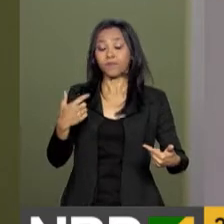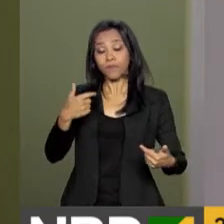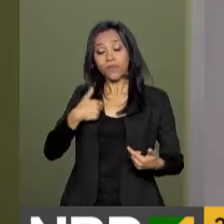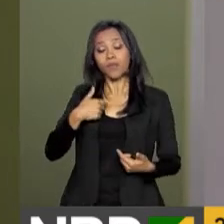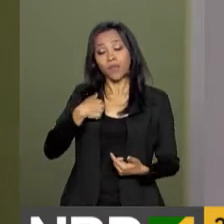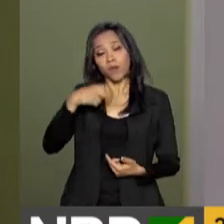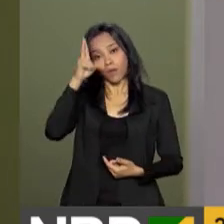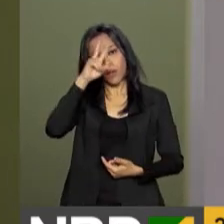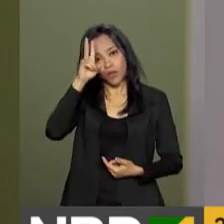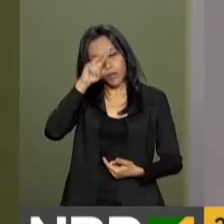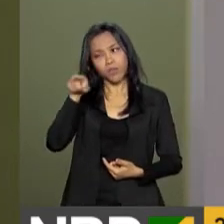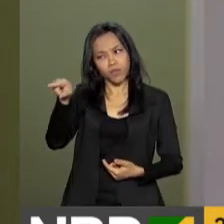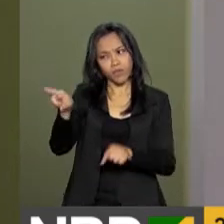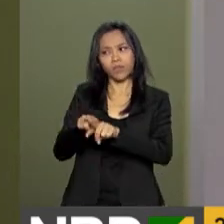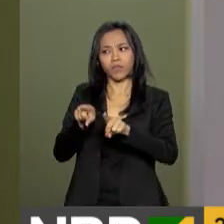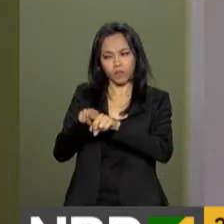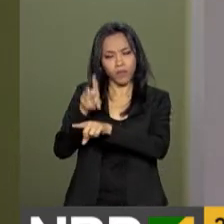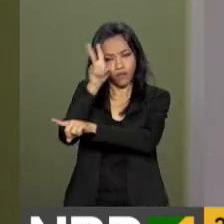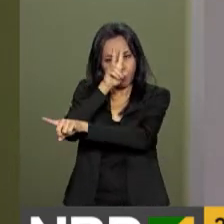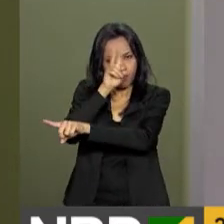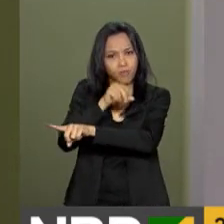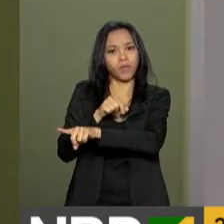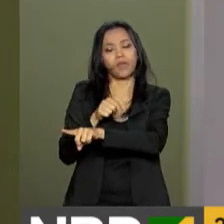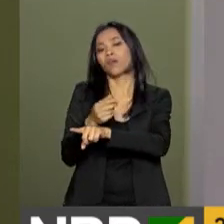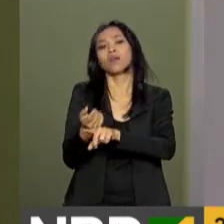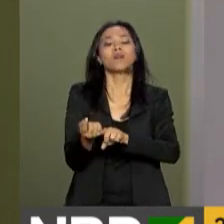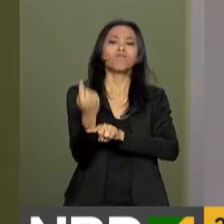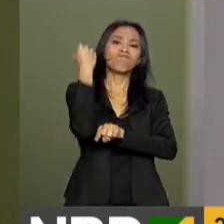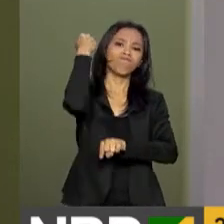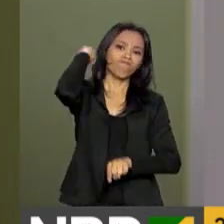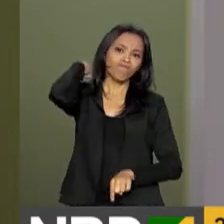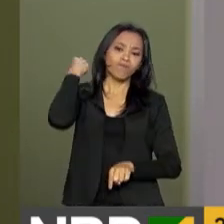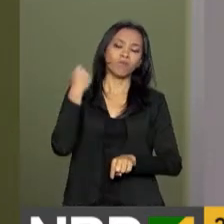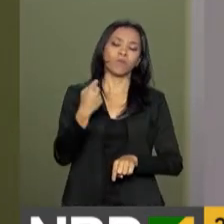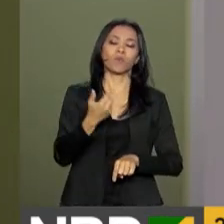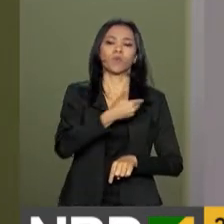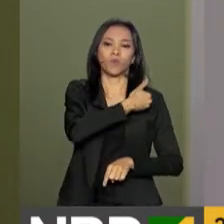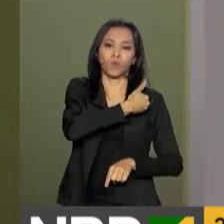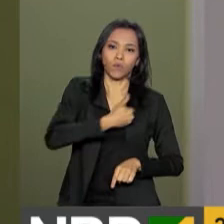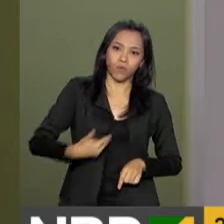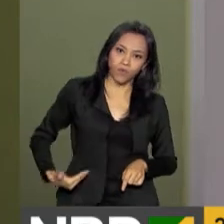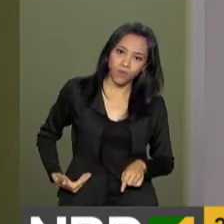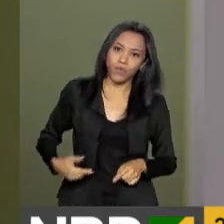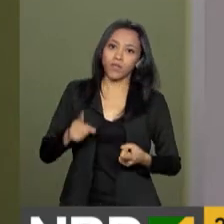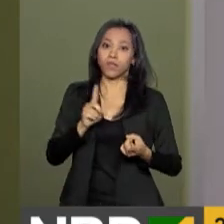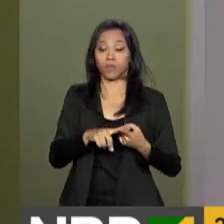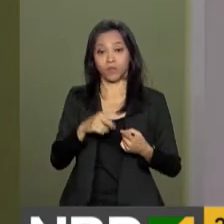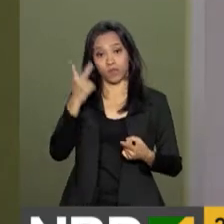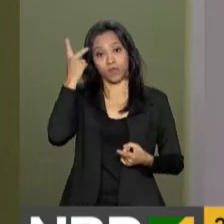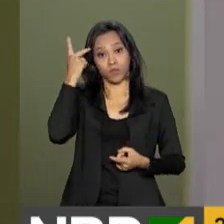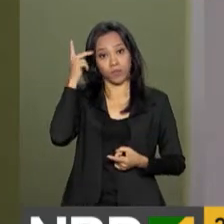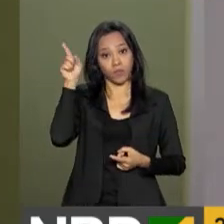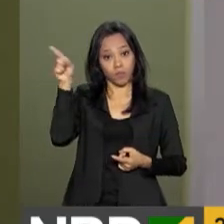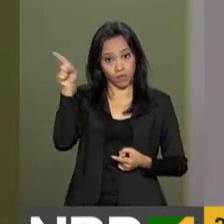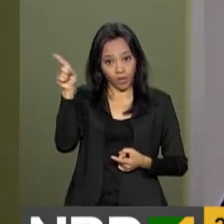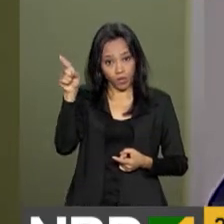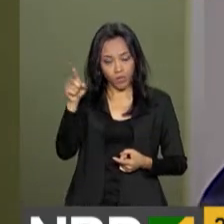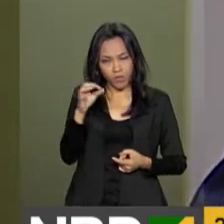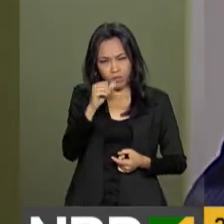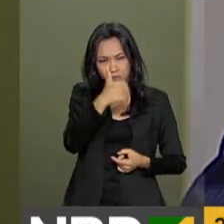eo aloísio pode recordar se quando nos tempos do governo franco montoro em são paulo estou falando